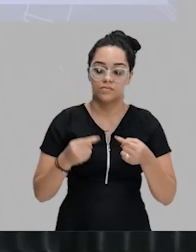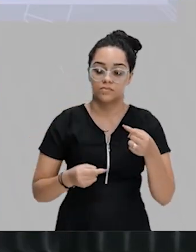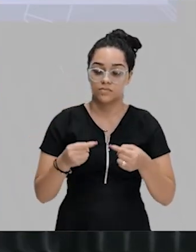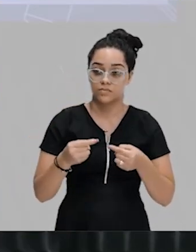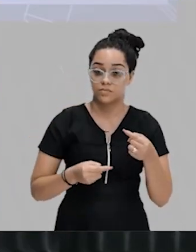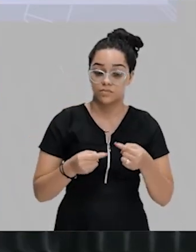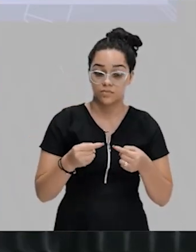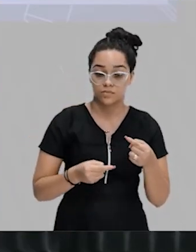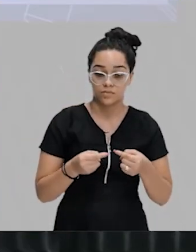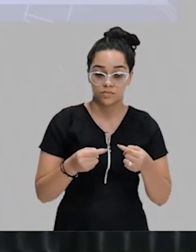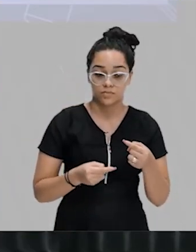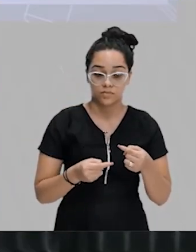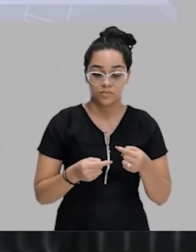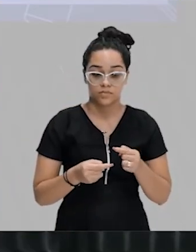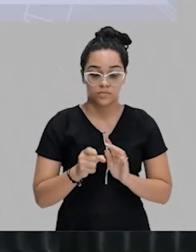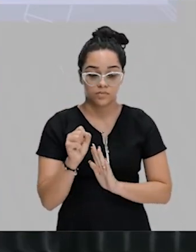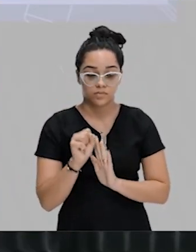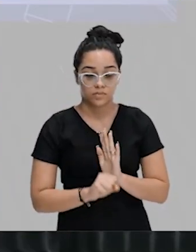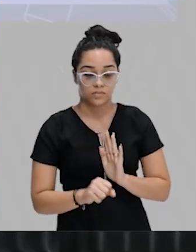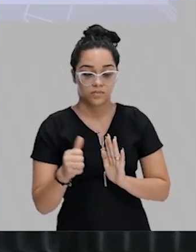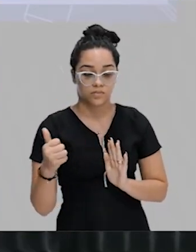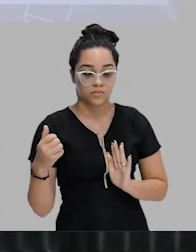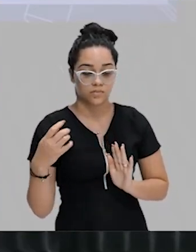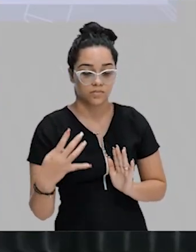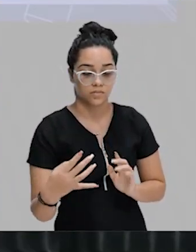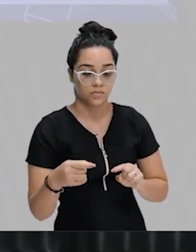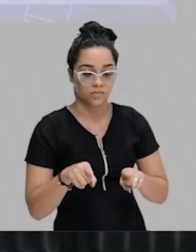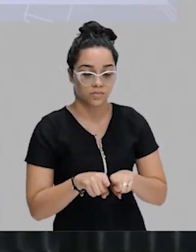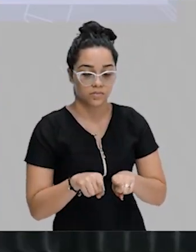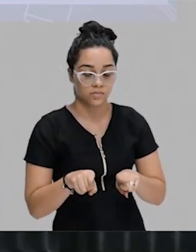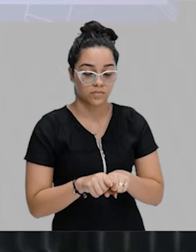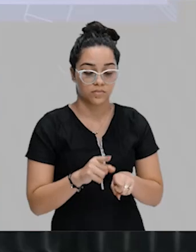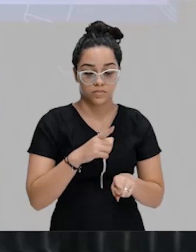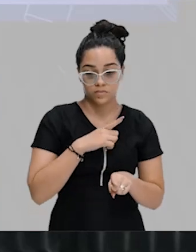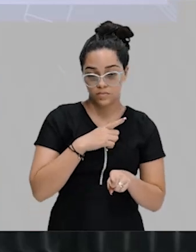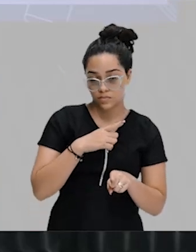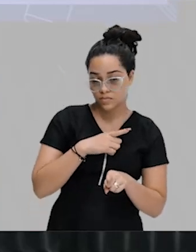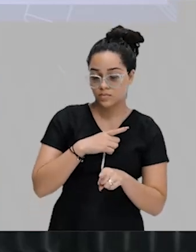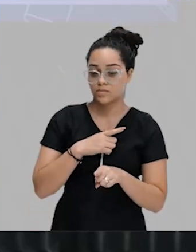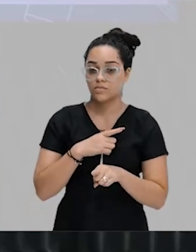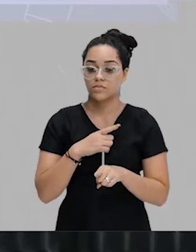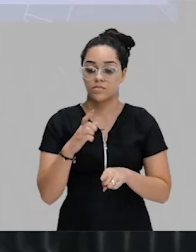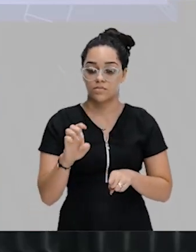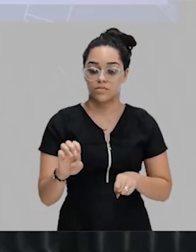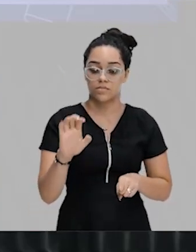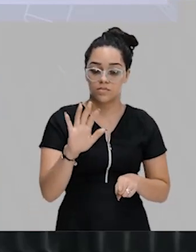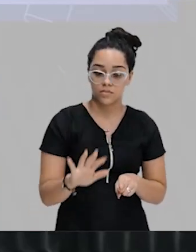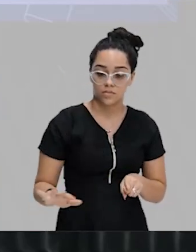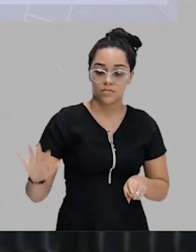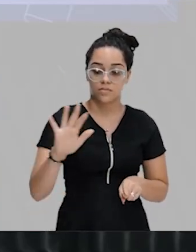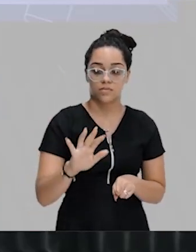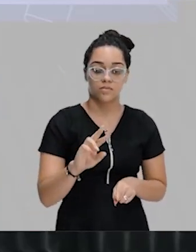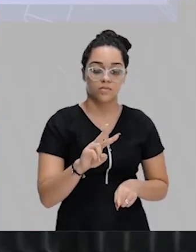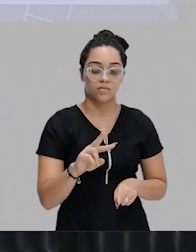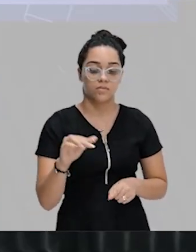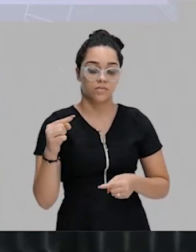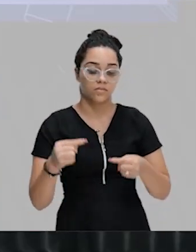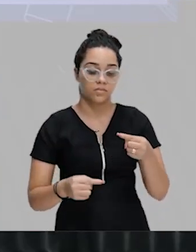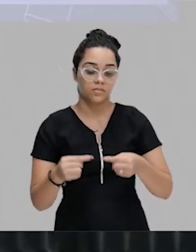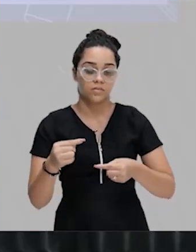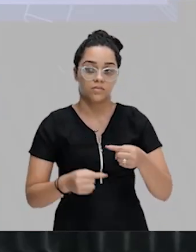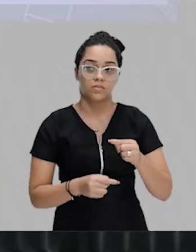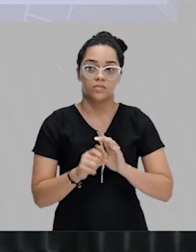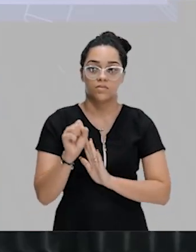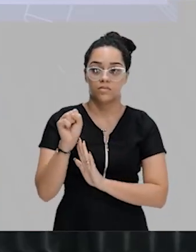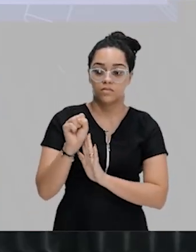século XIV. E quando você discute o século XIV na Europa, você está discutindo o século